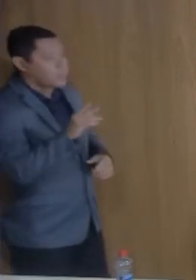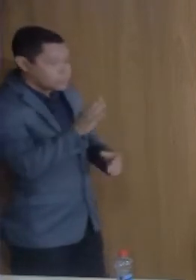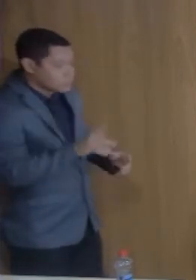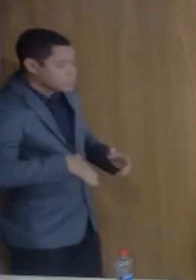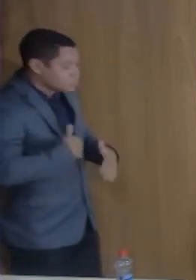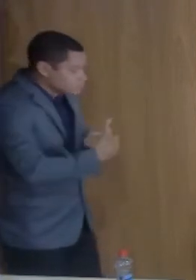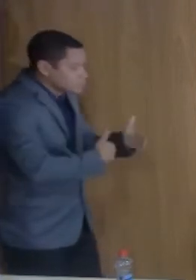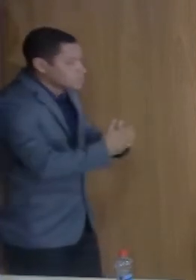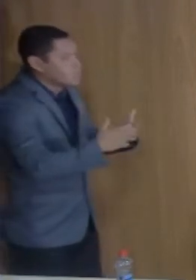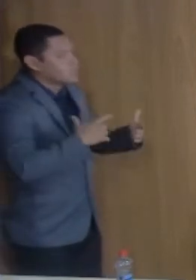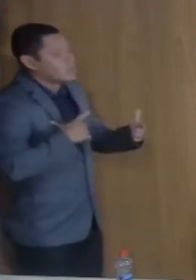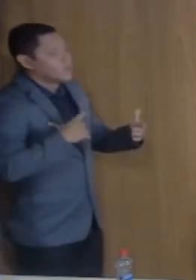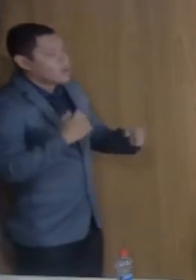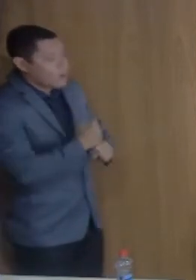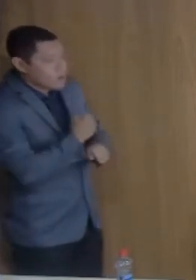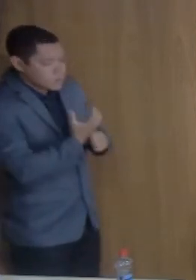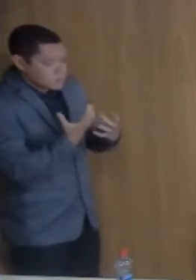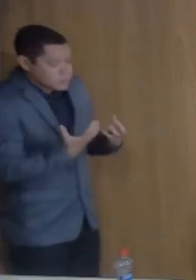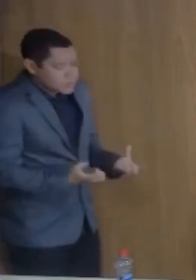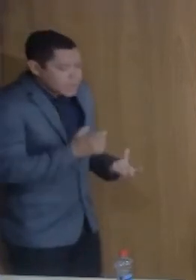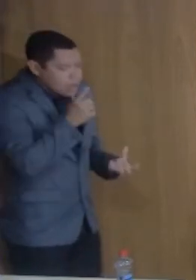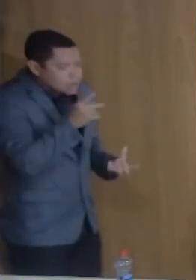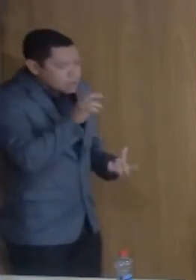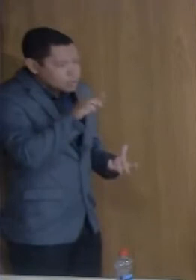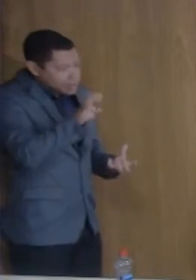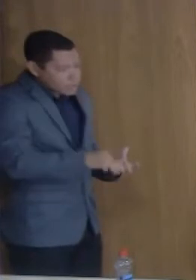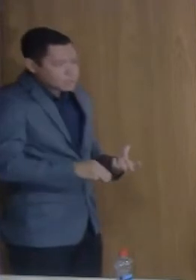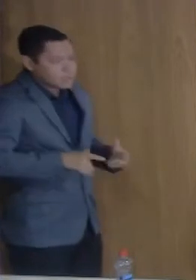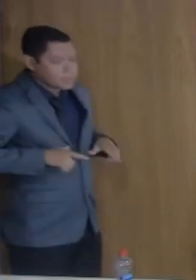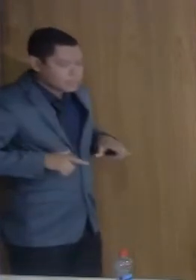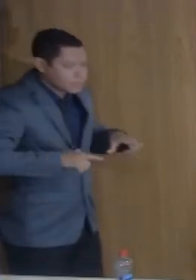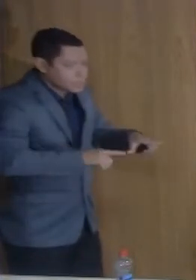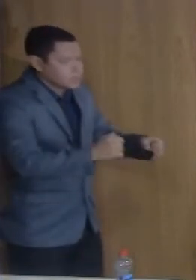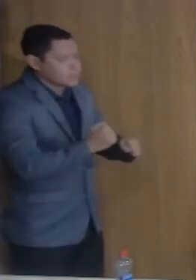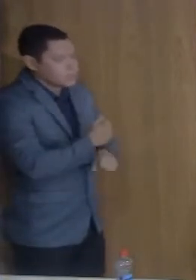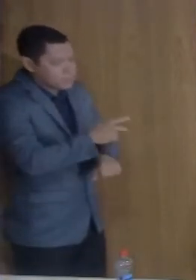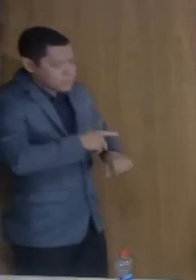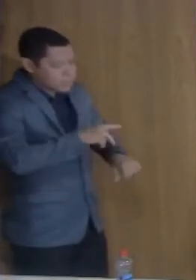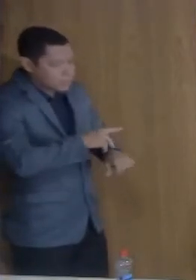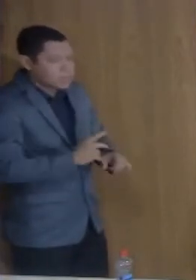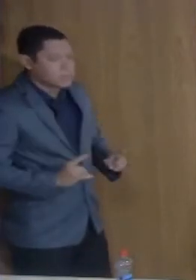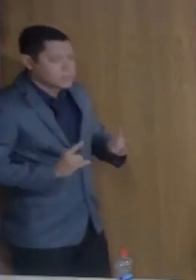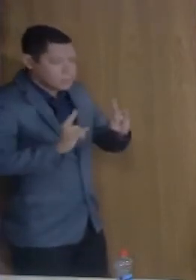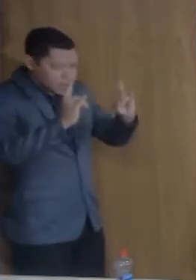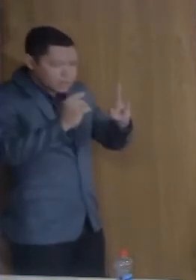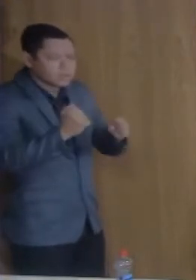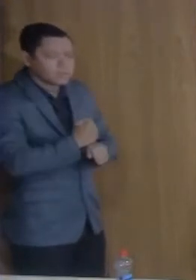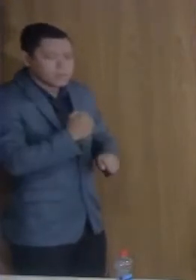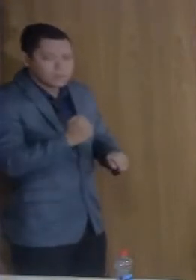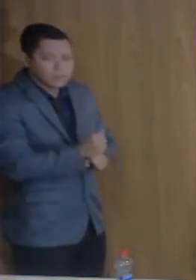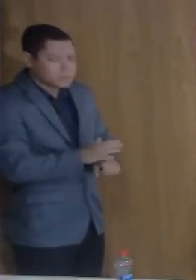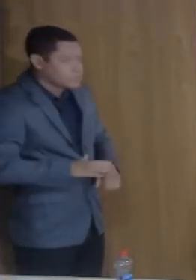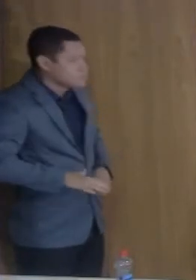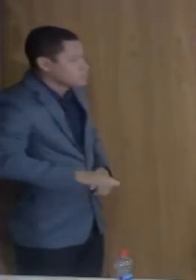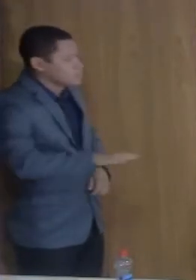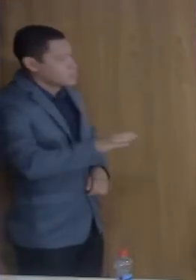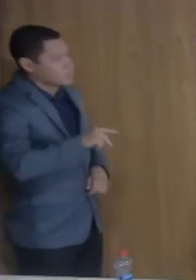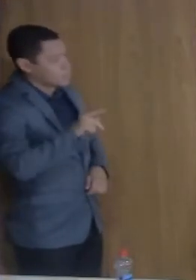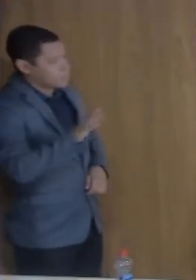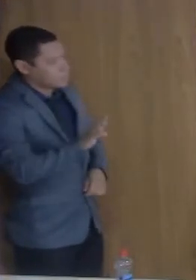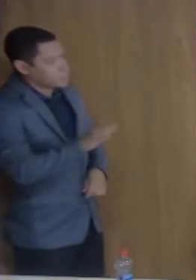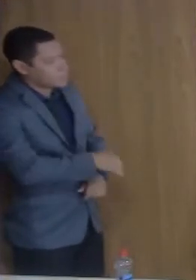exemplo de obras de drenagem, pavimentação, construção de praças, reforma de prédios e espaços públicos. Dessa